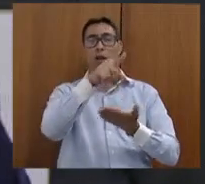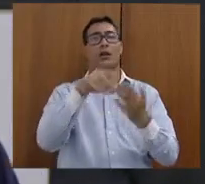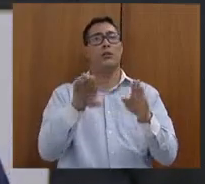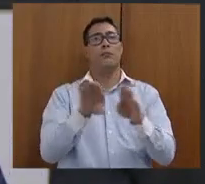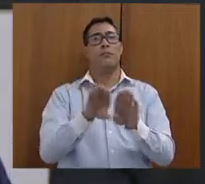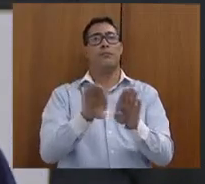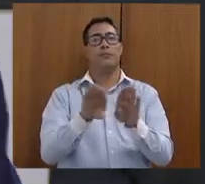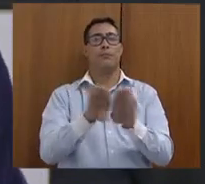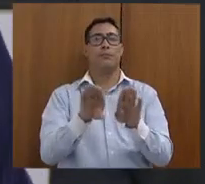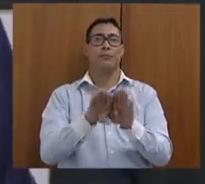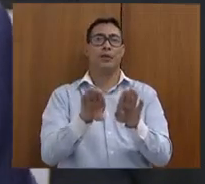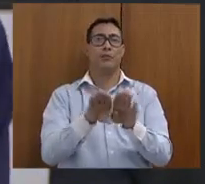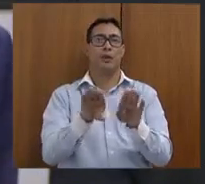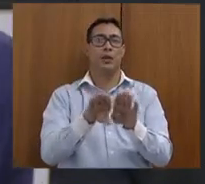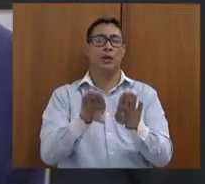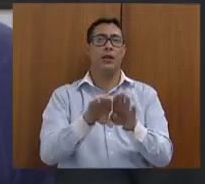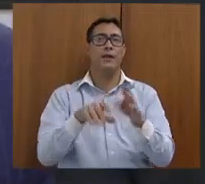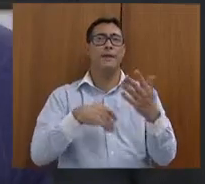esta